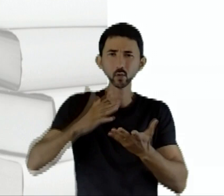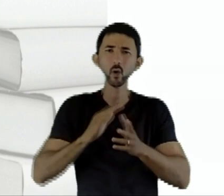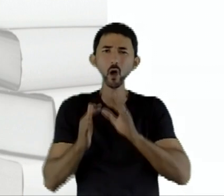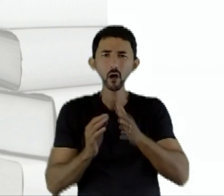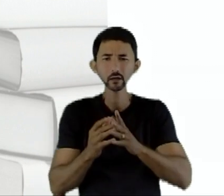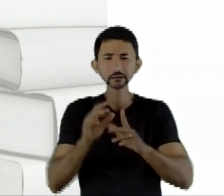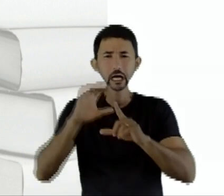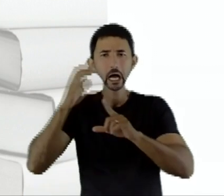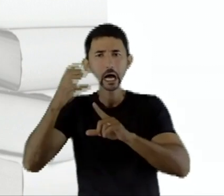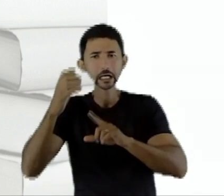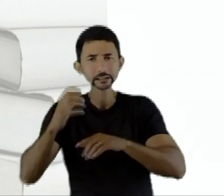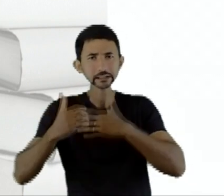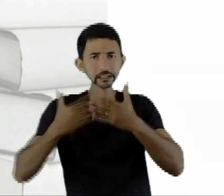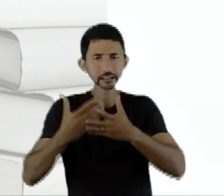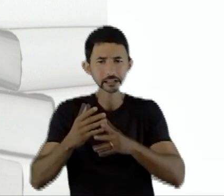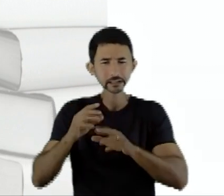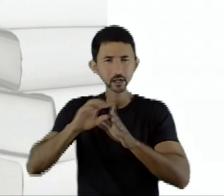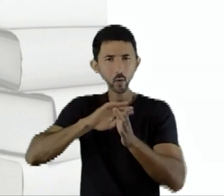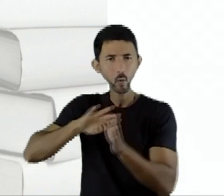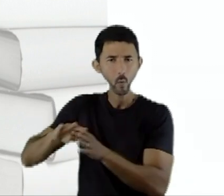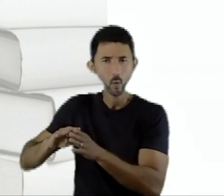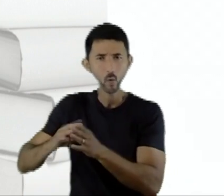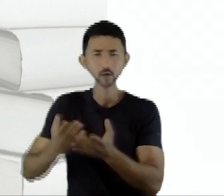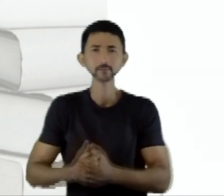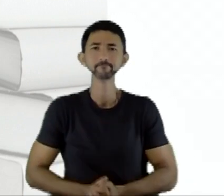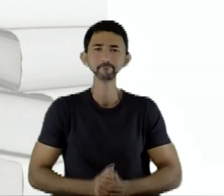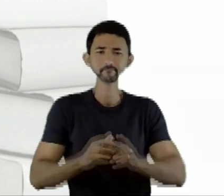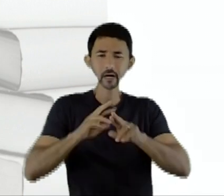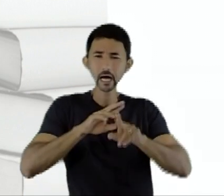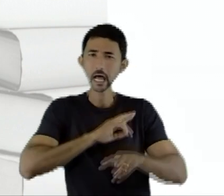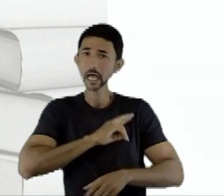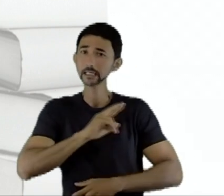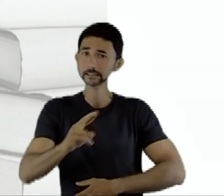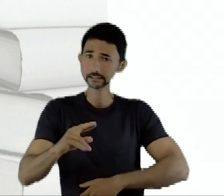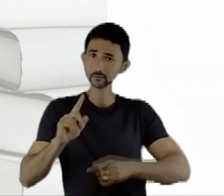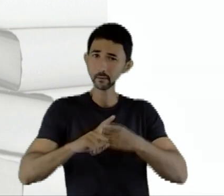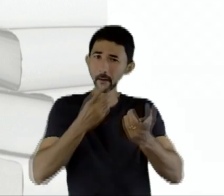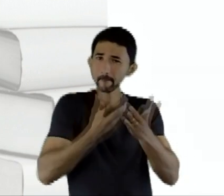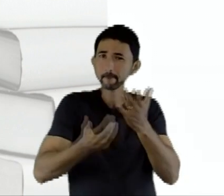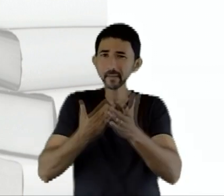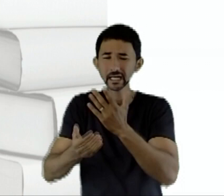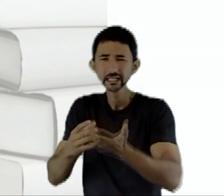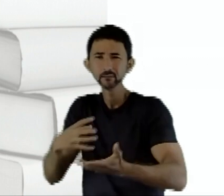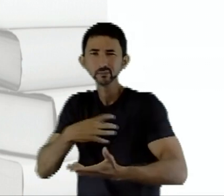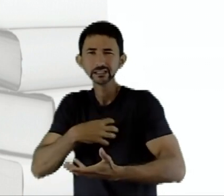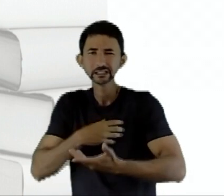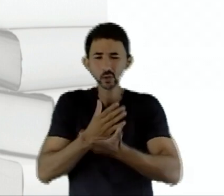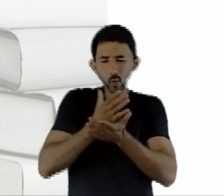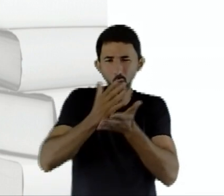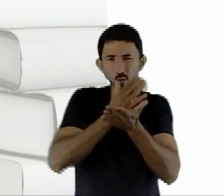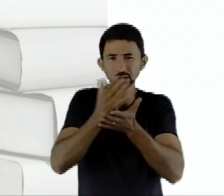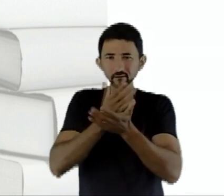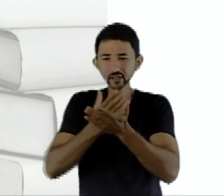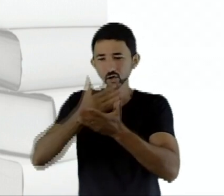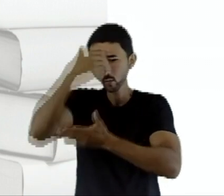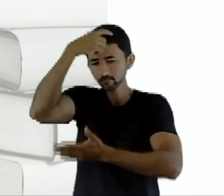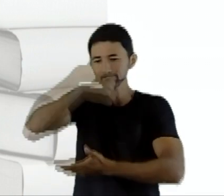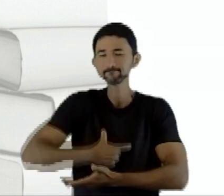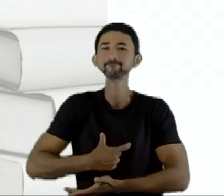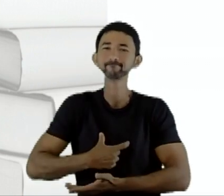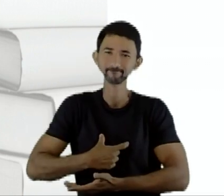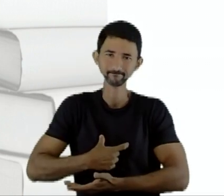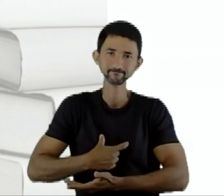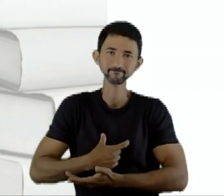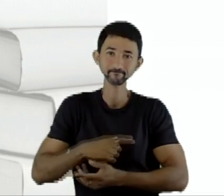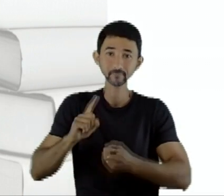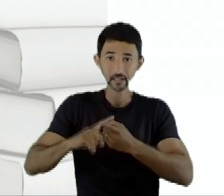tradicional terceirizou a espiritualidade para as religiões e aí perdemos muito, fragmentamos o homem.